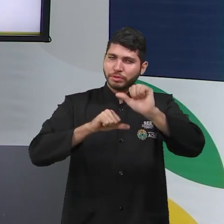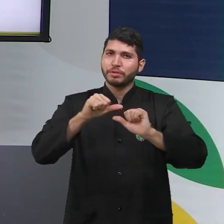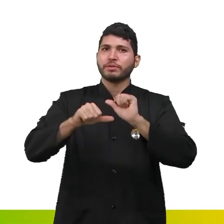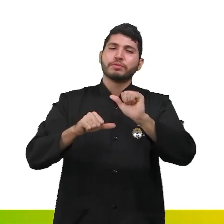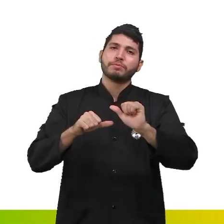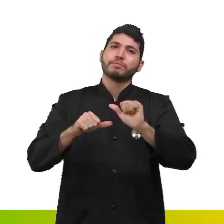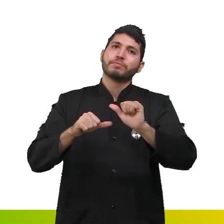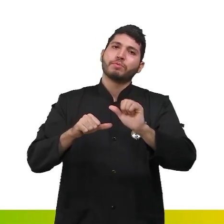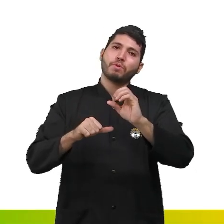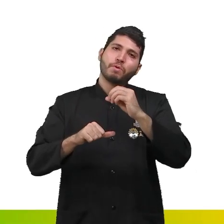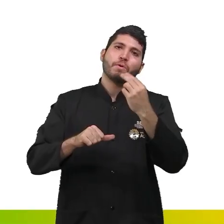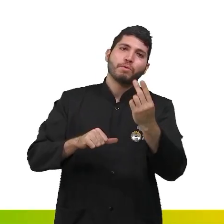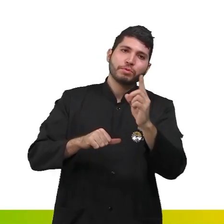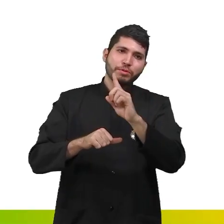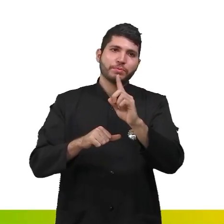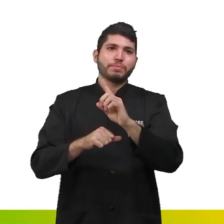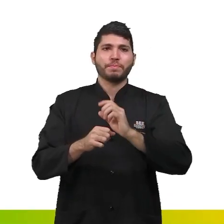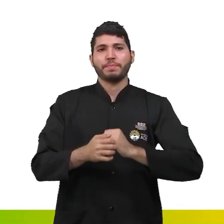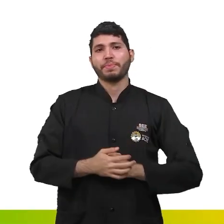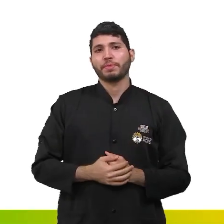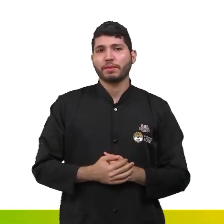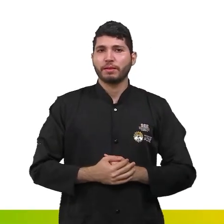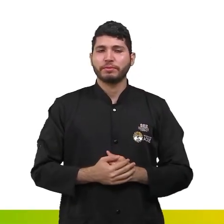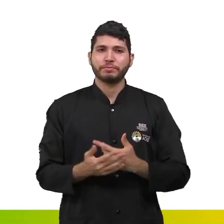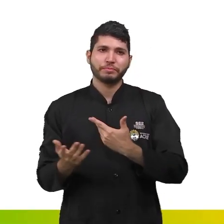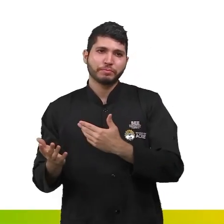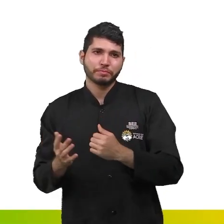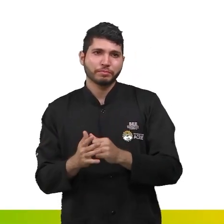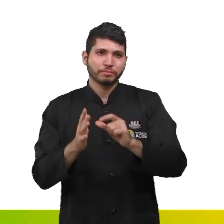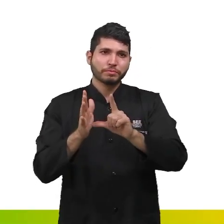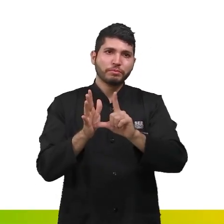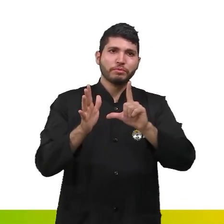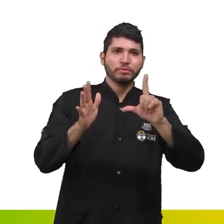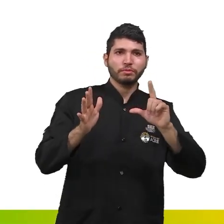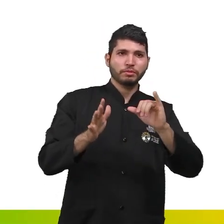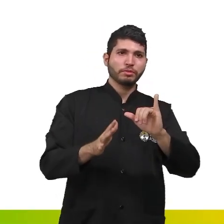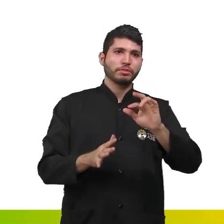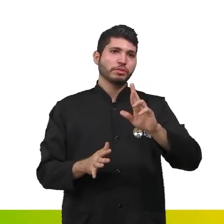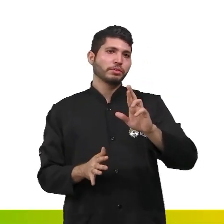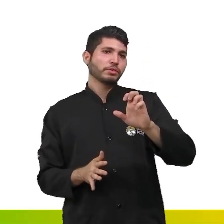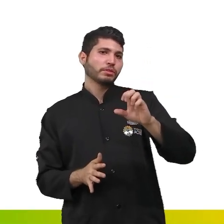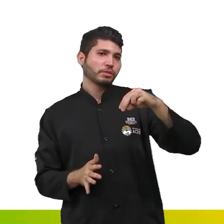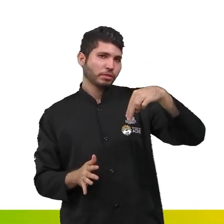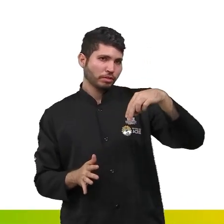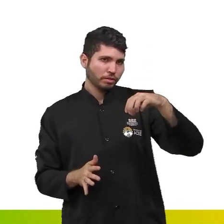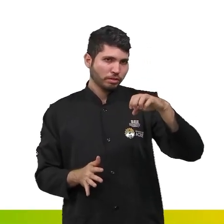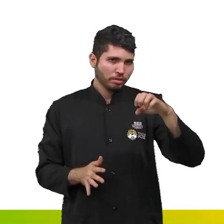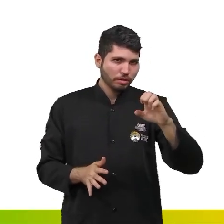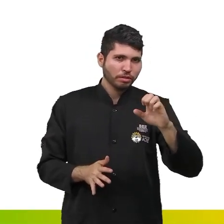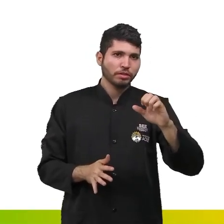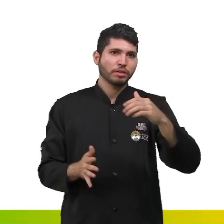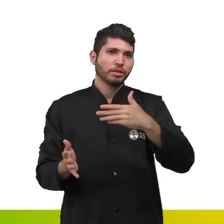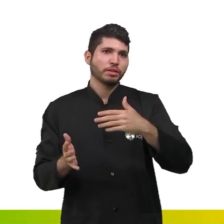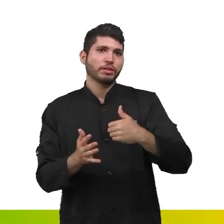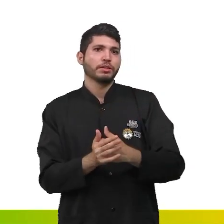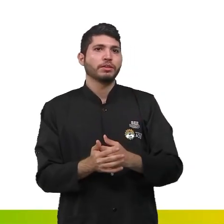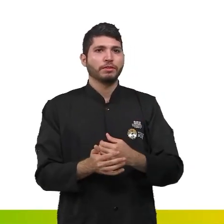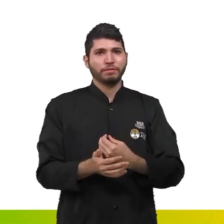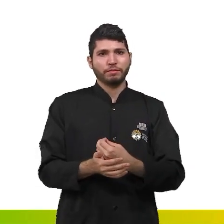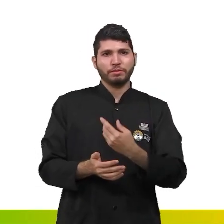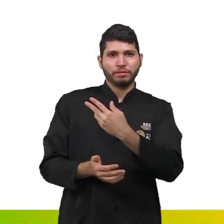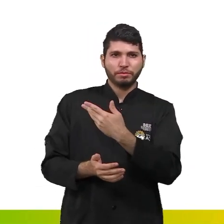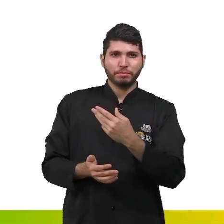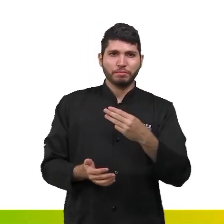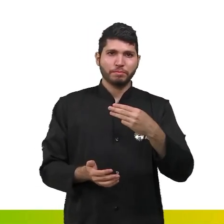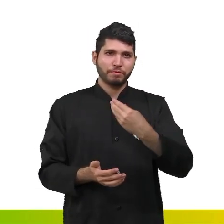exemplos aqui. Antes, Irene, Marga e Clara viviam em la mesma cidade. Então,